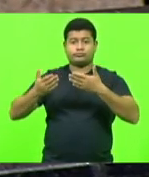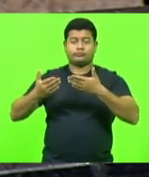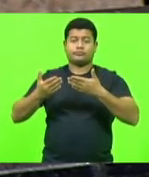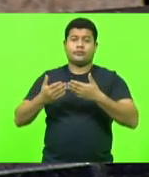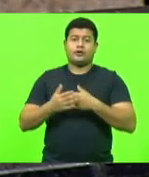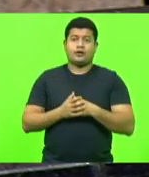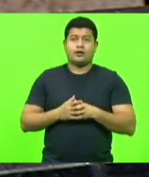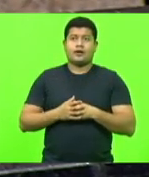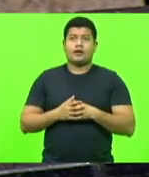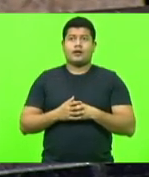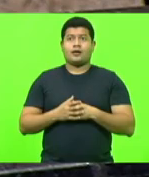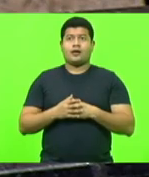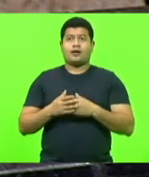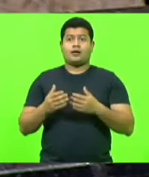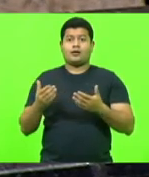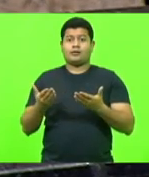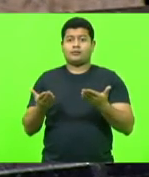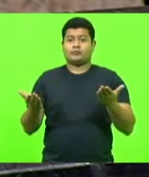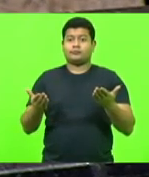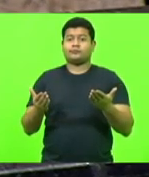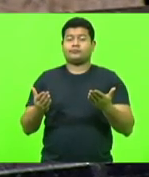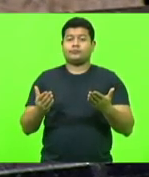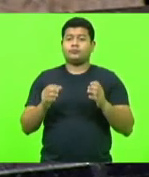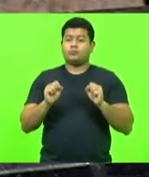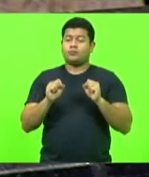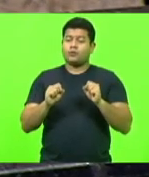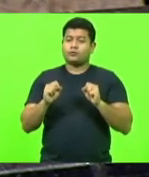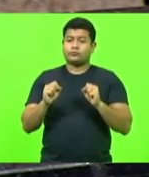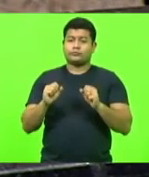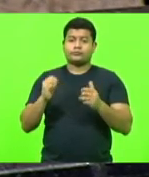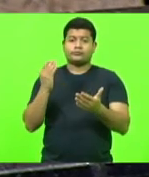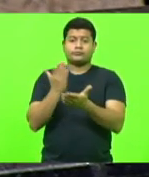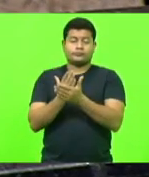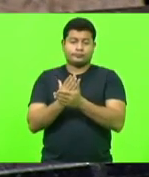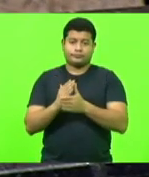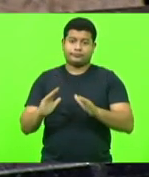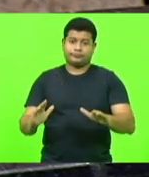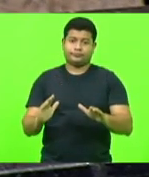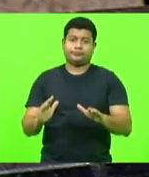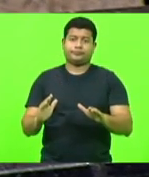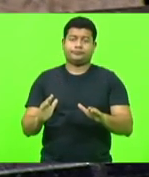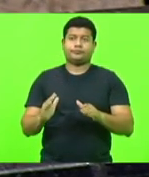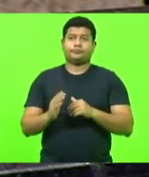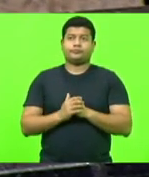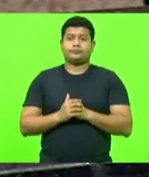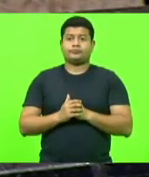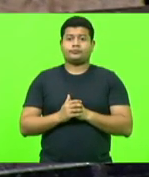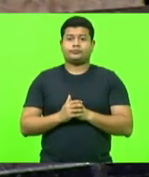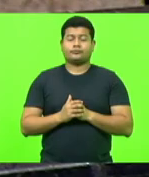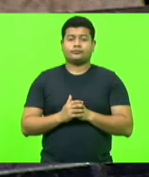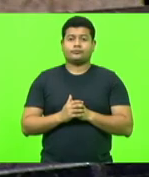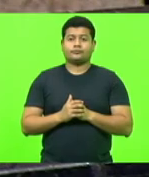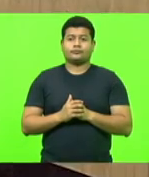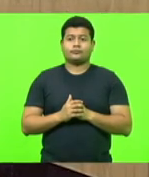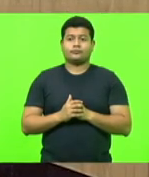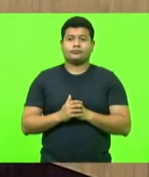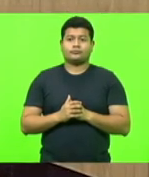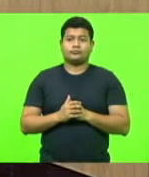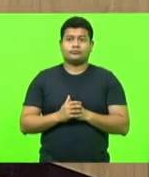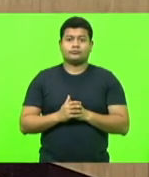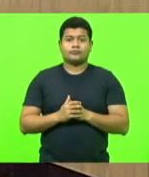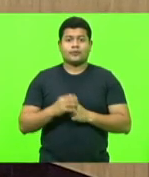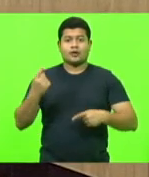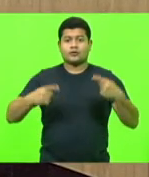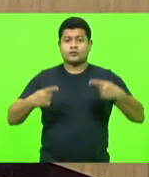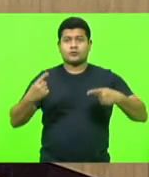que aparentemente estão sendo cometidos, que possam serem devidamente condenados por isso. Não